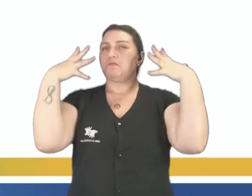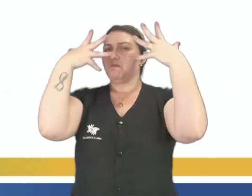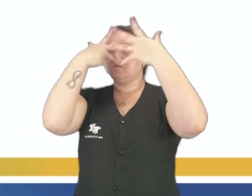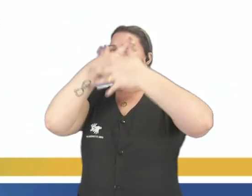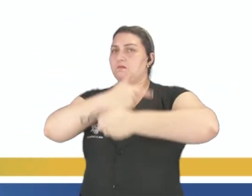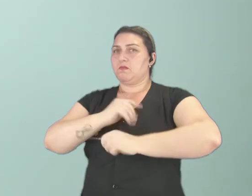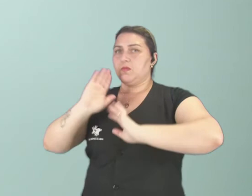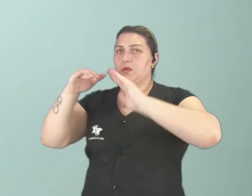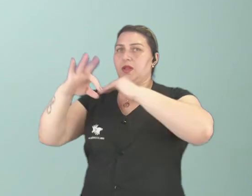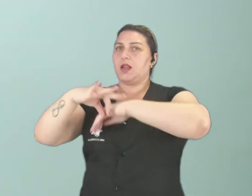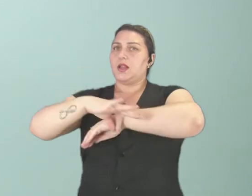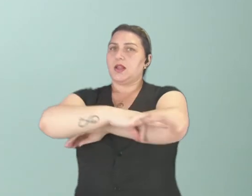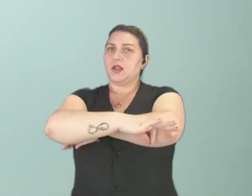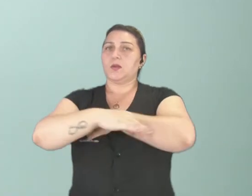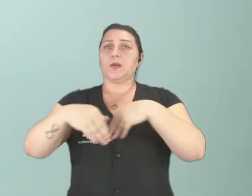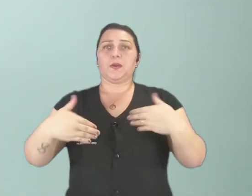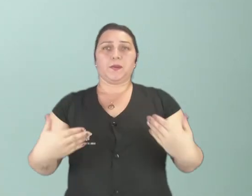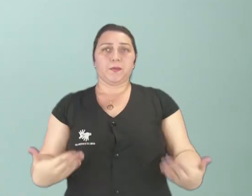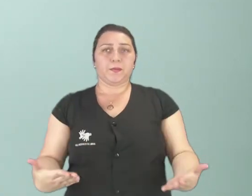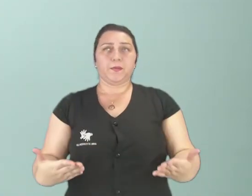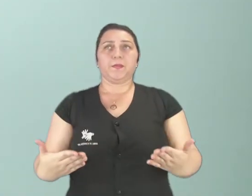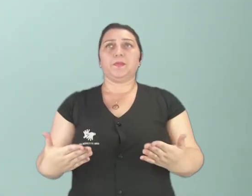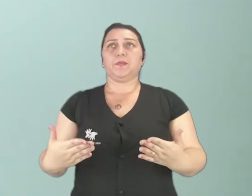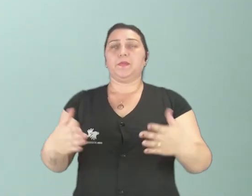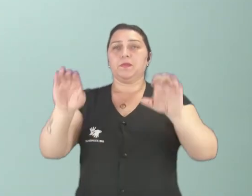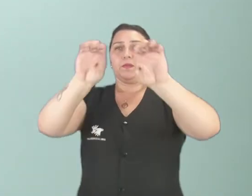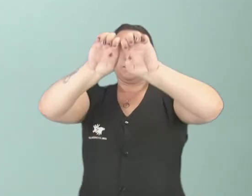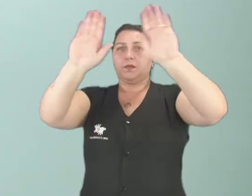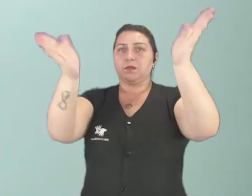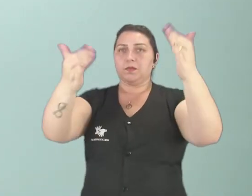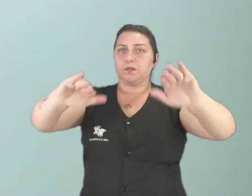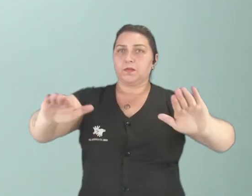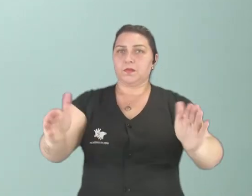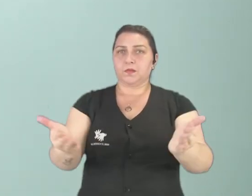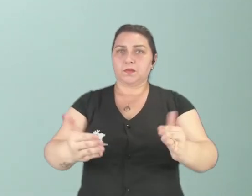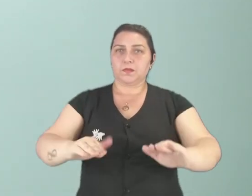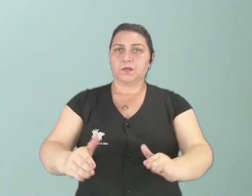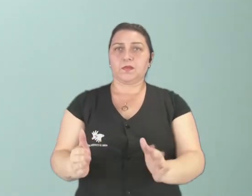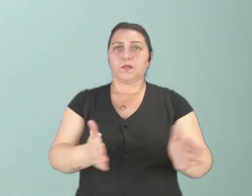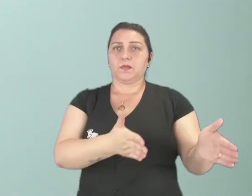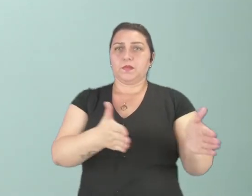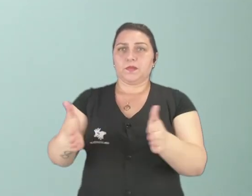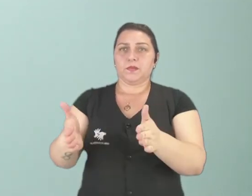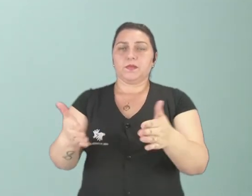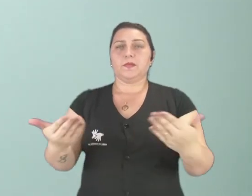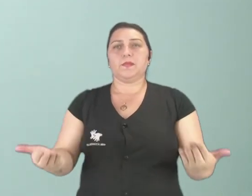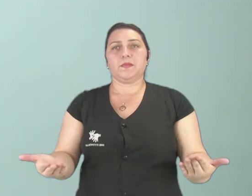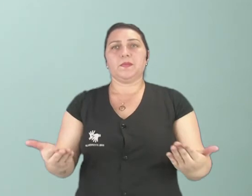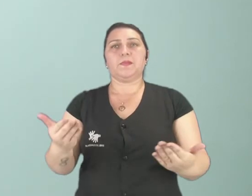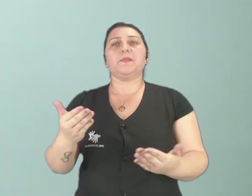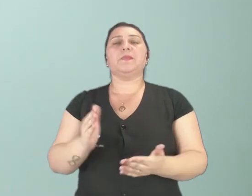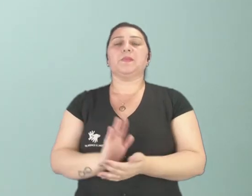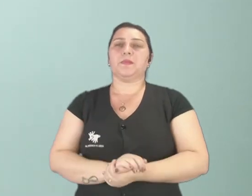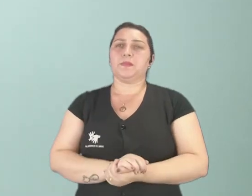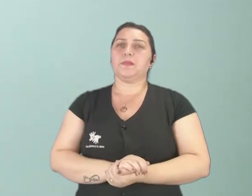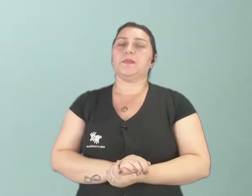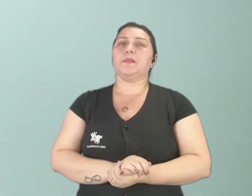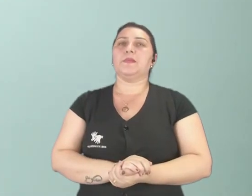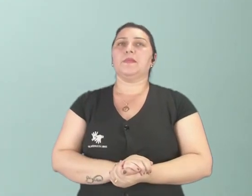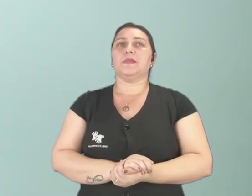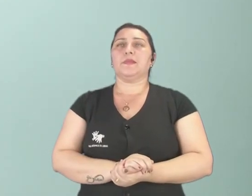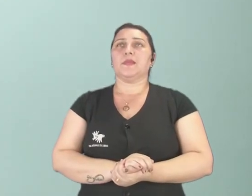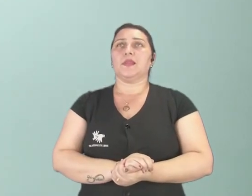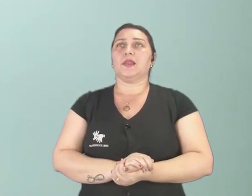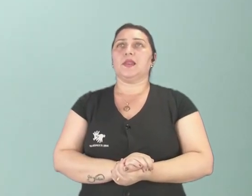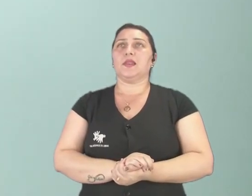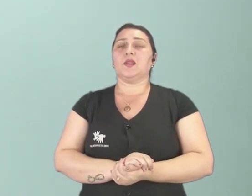a sua arquitetura, né, suas esculturas. Nesse período aí, eles primaram tanto